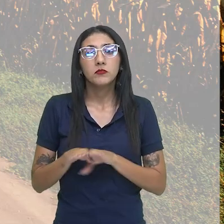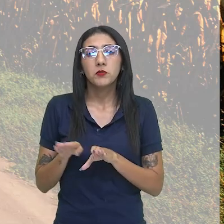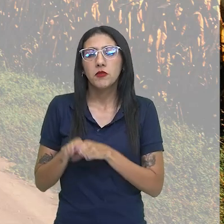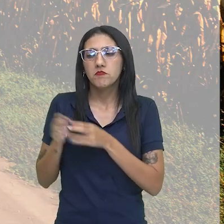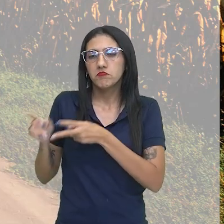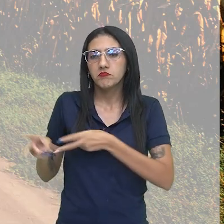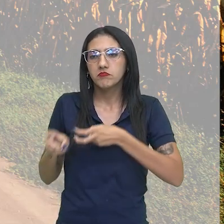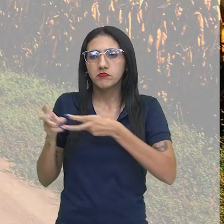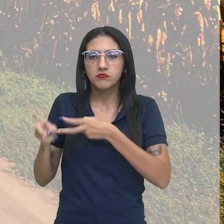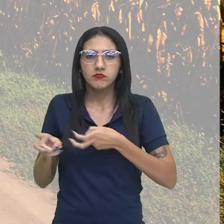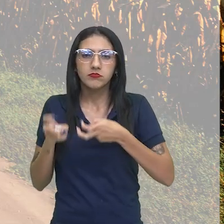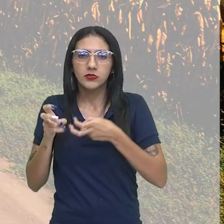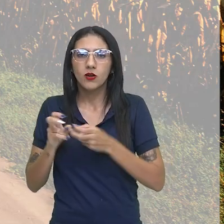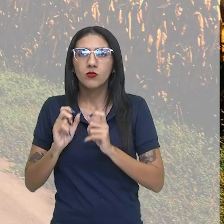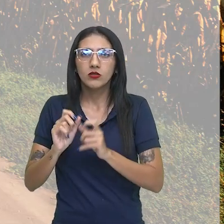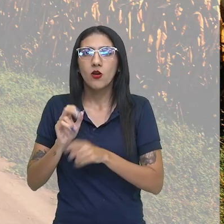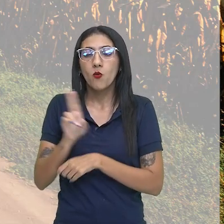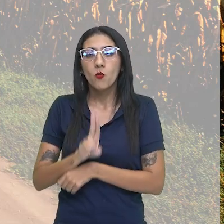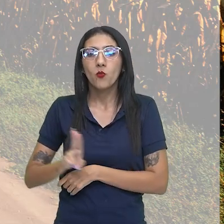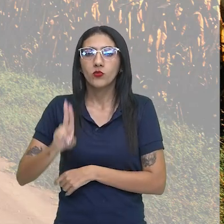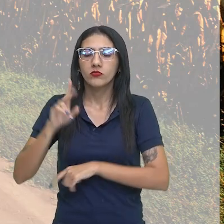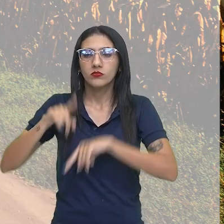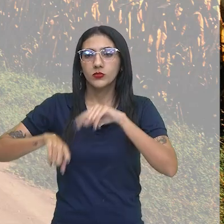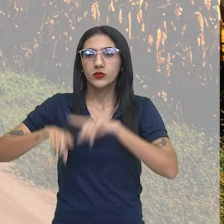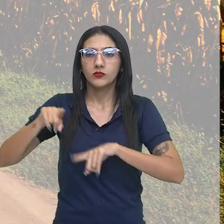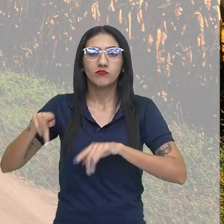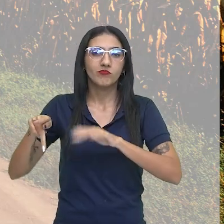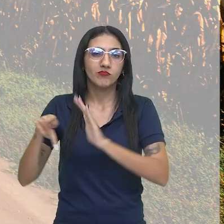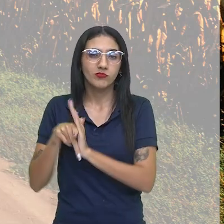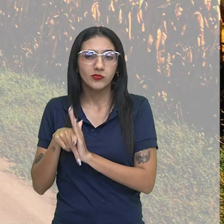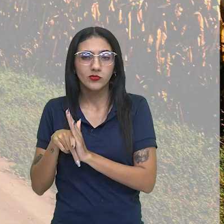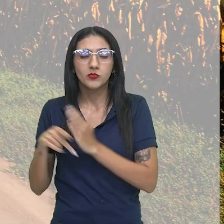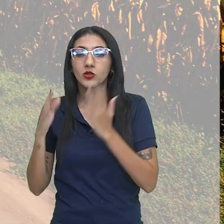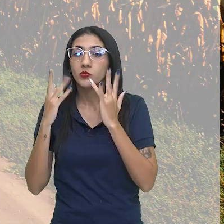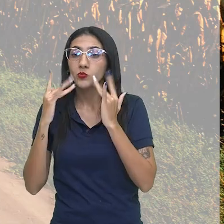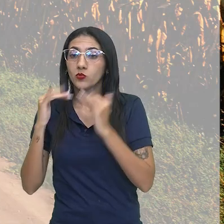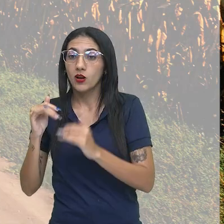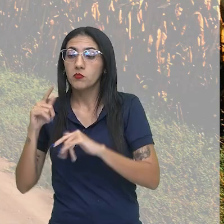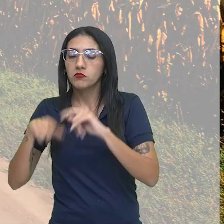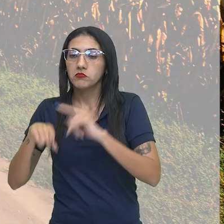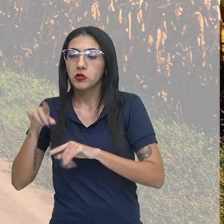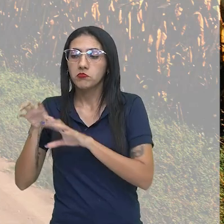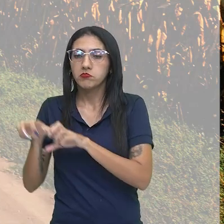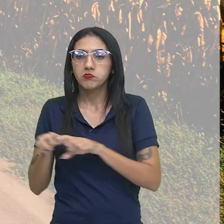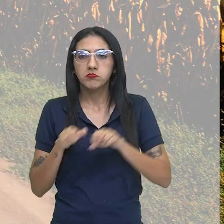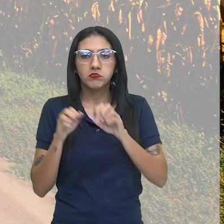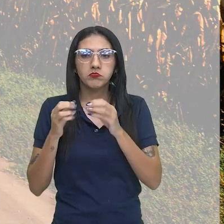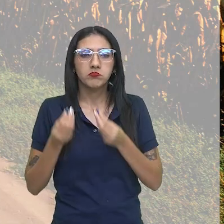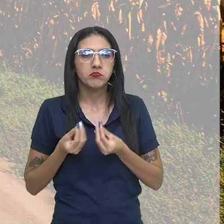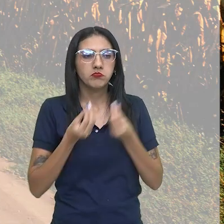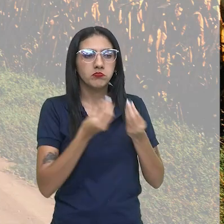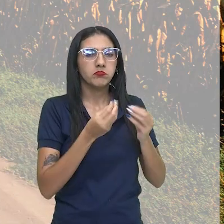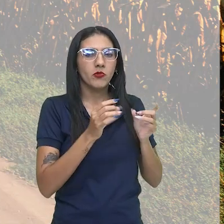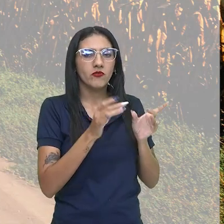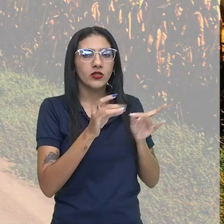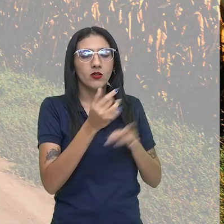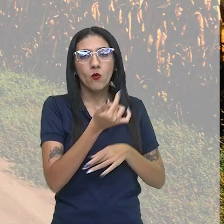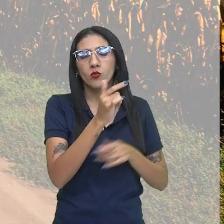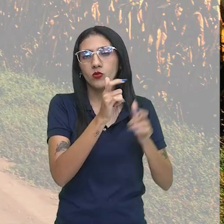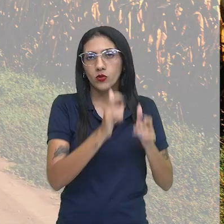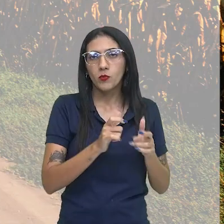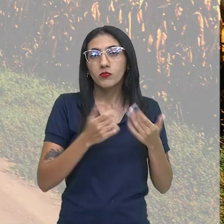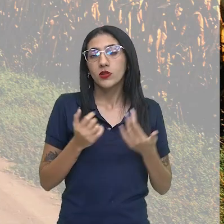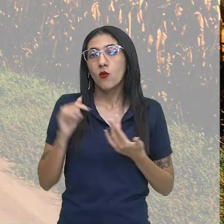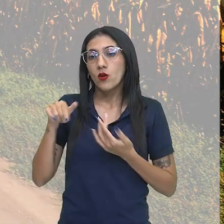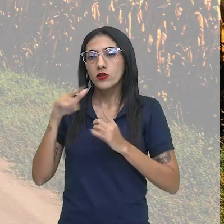extrativismo, né, que é o uso ali na retirada de material, né, para poder mandar para outros lugares. Então, esse tipo de atividade